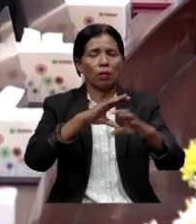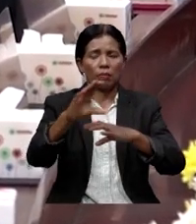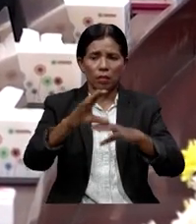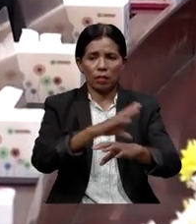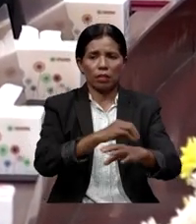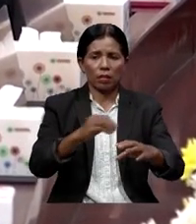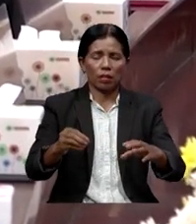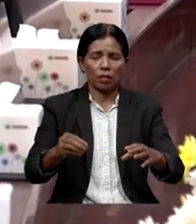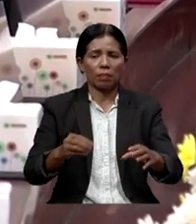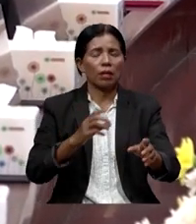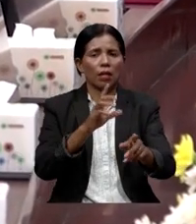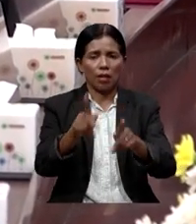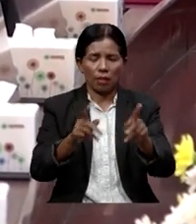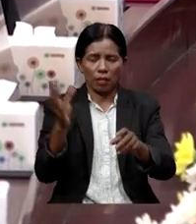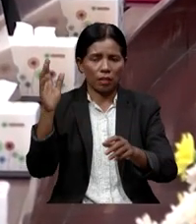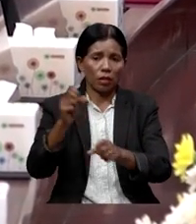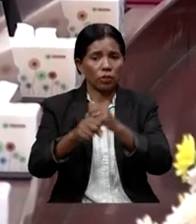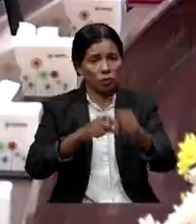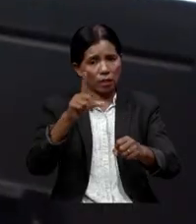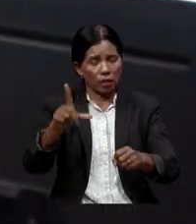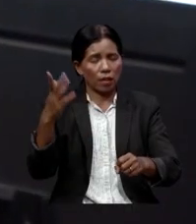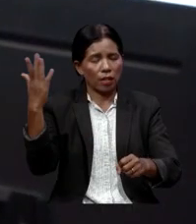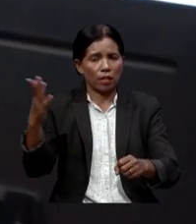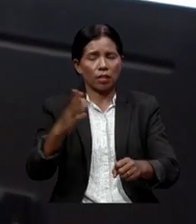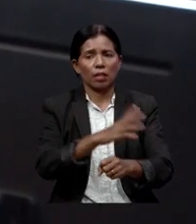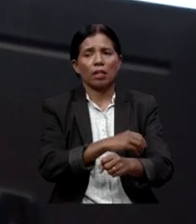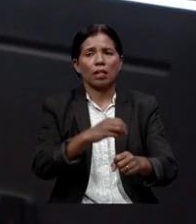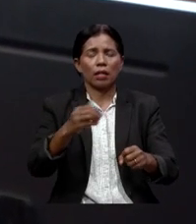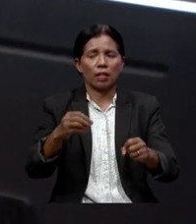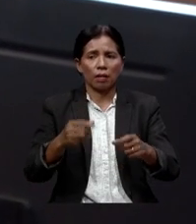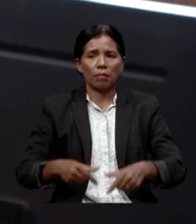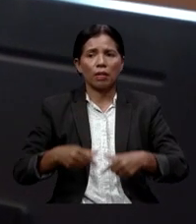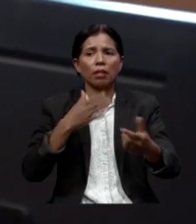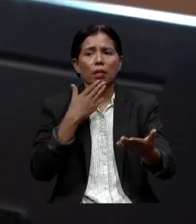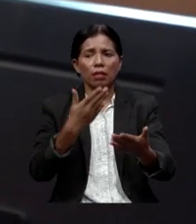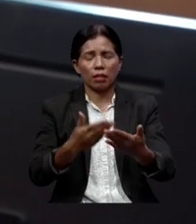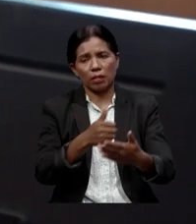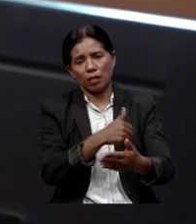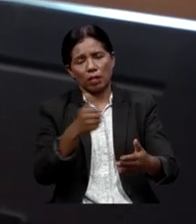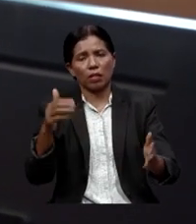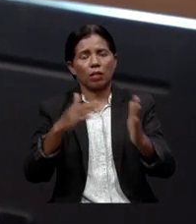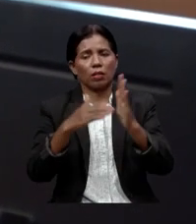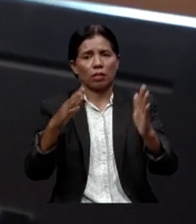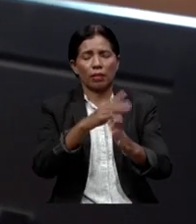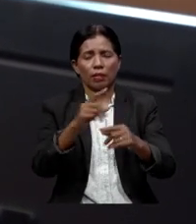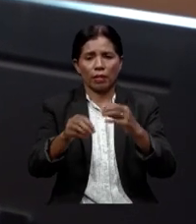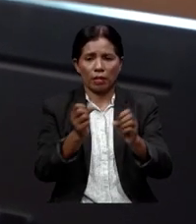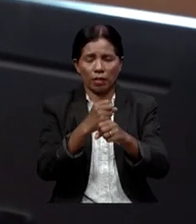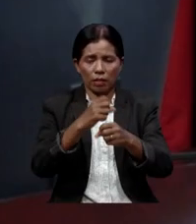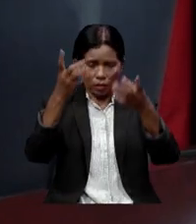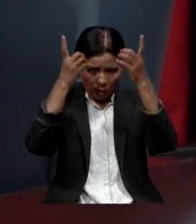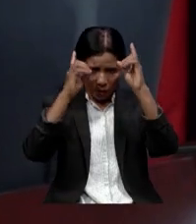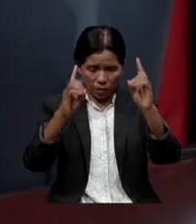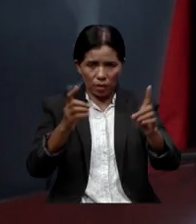subsidiado, comunitário ca social e a regime comercial Ne, beneficiário se selo contra prestação Nebe define